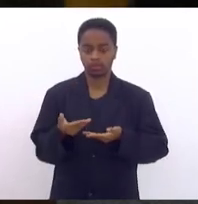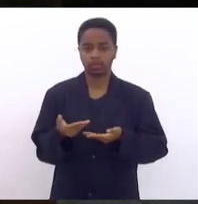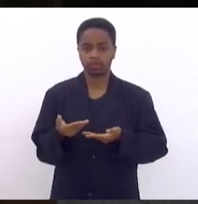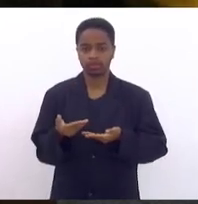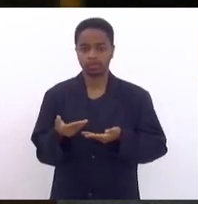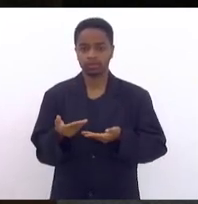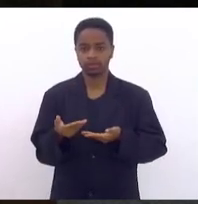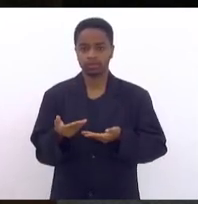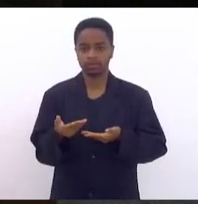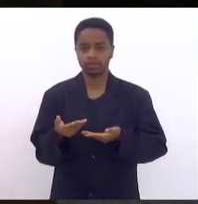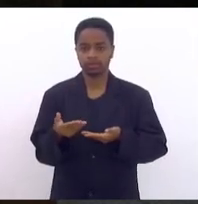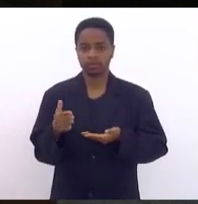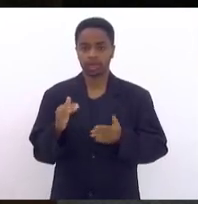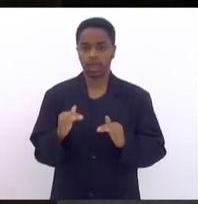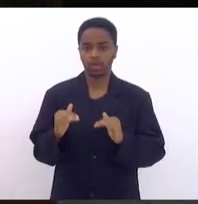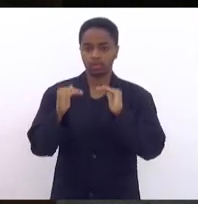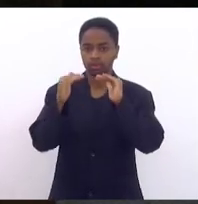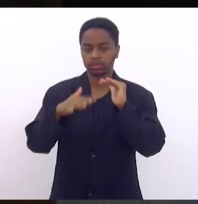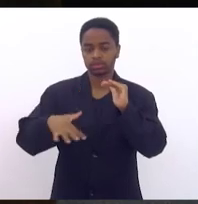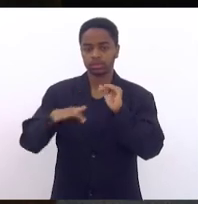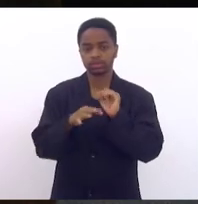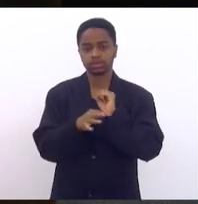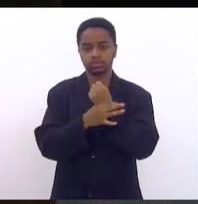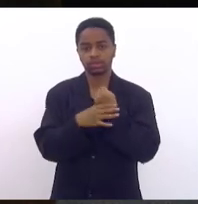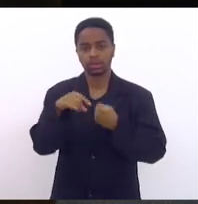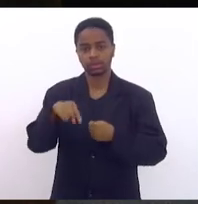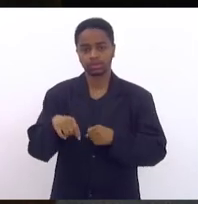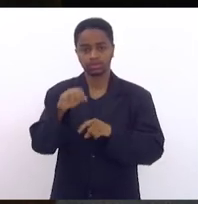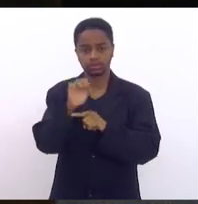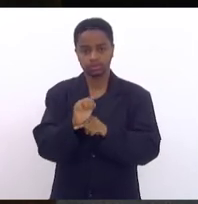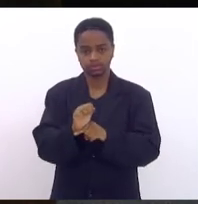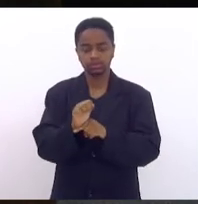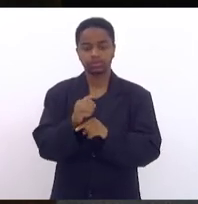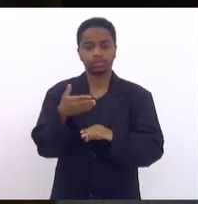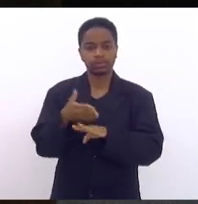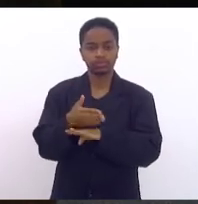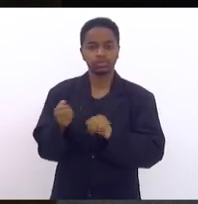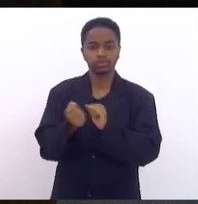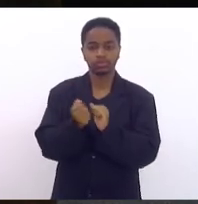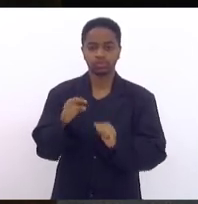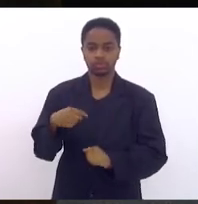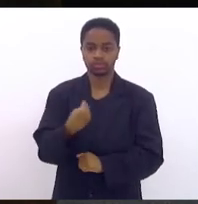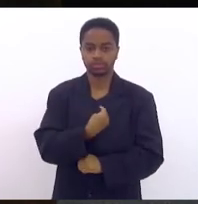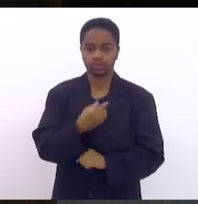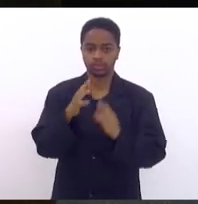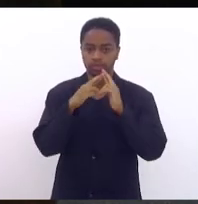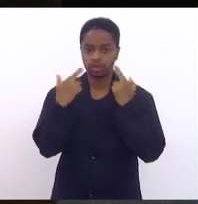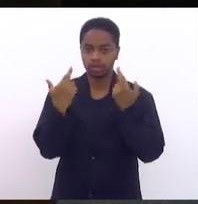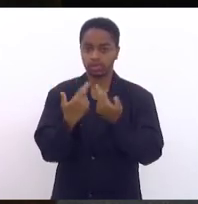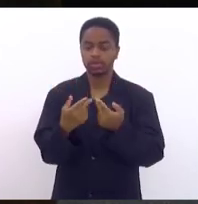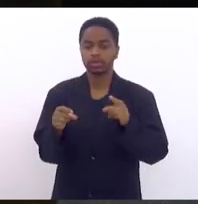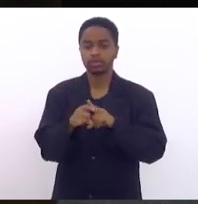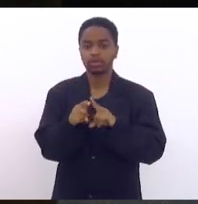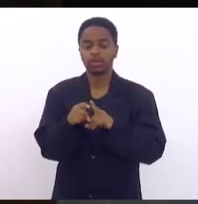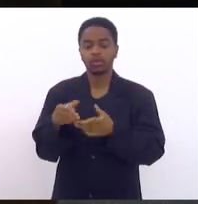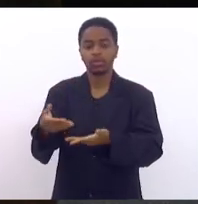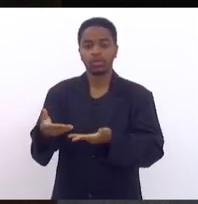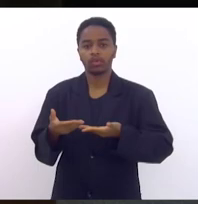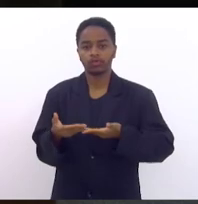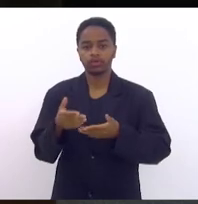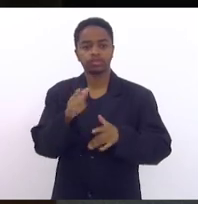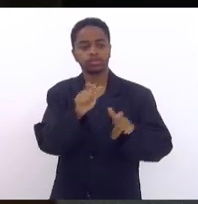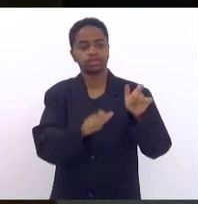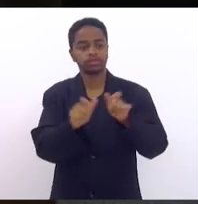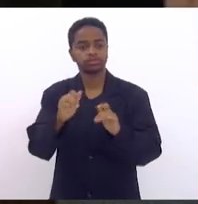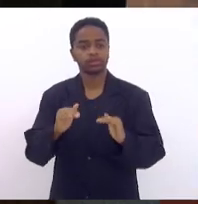as autoridades de segurança do Estado estejam conosco numa reunião, mas também um convite extensivo às